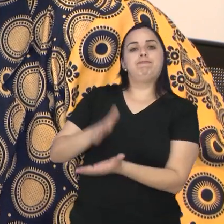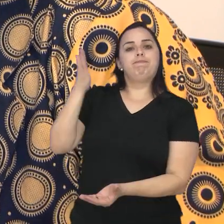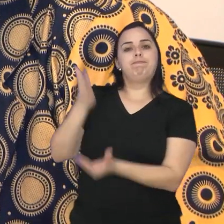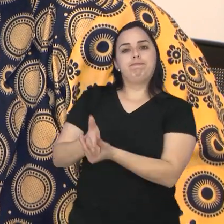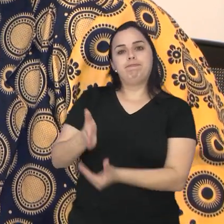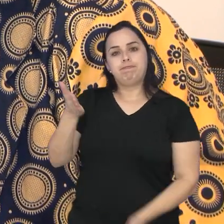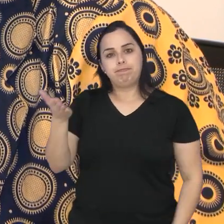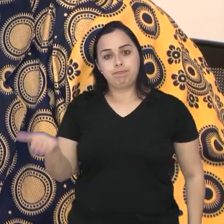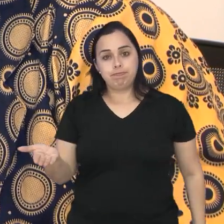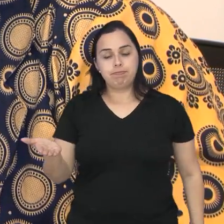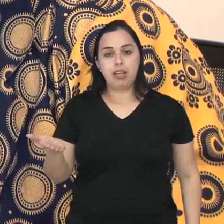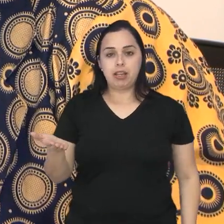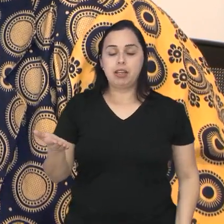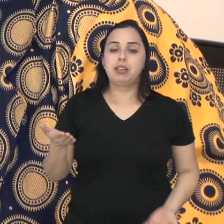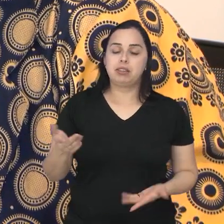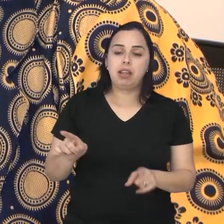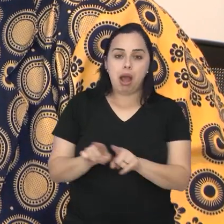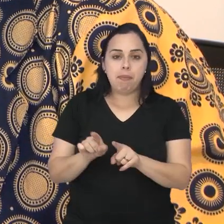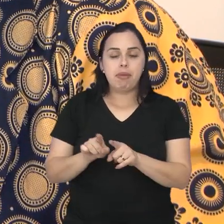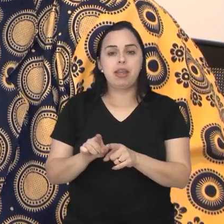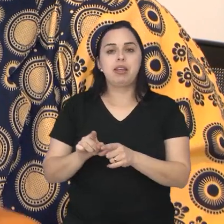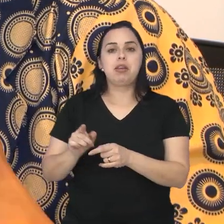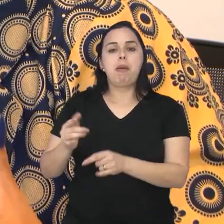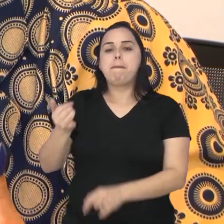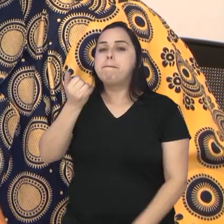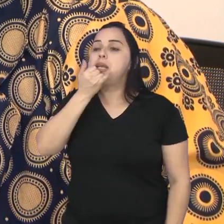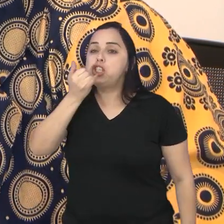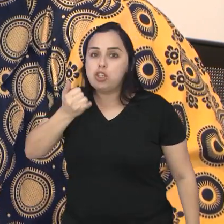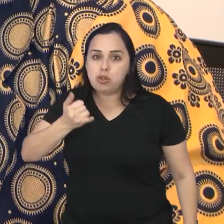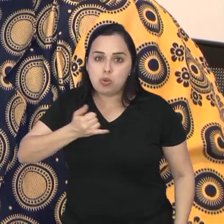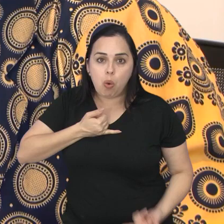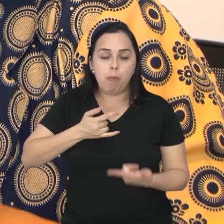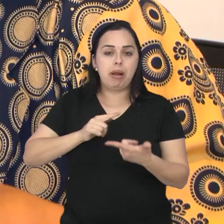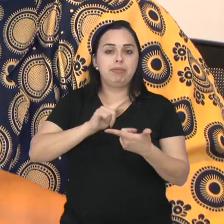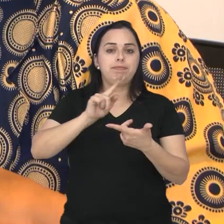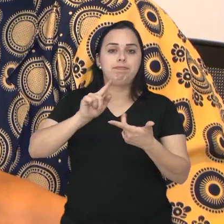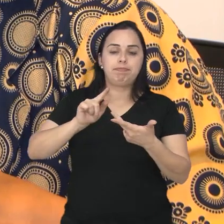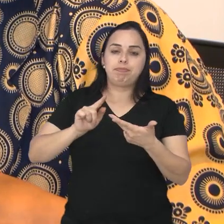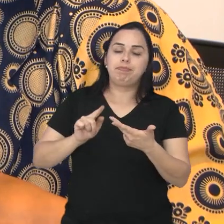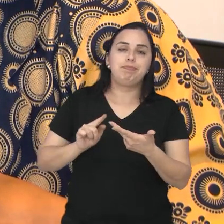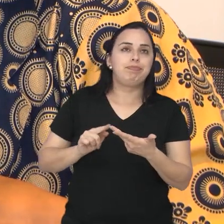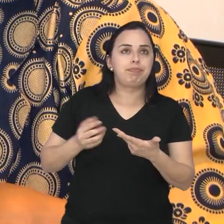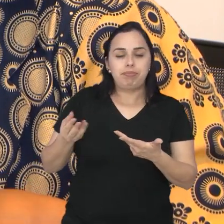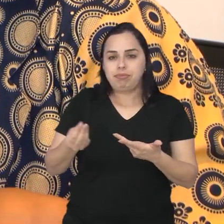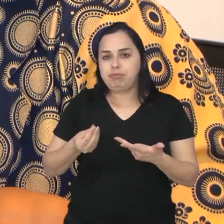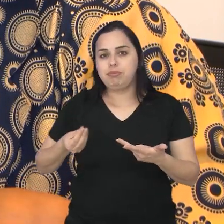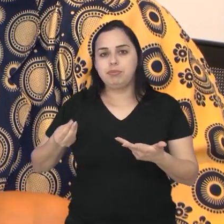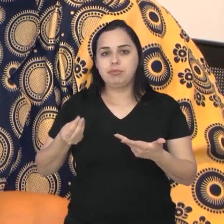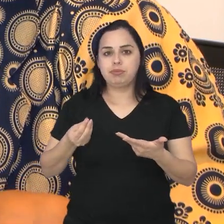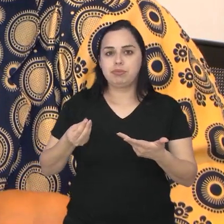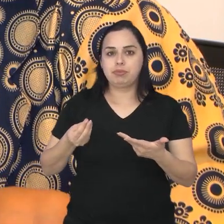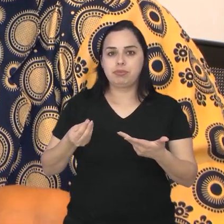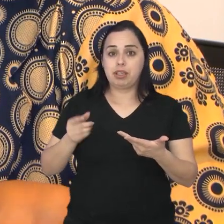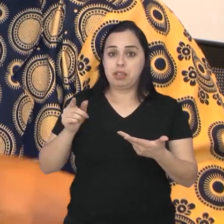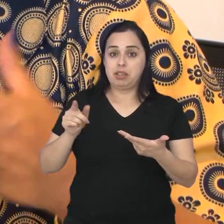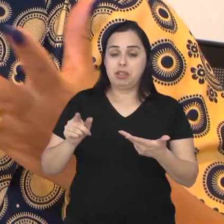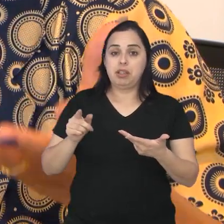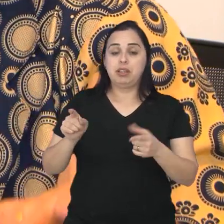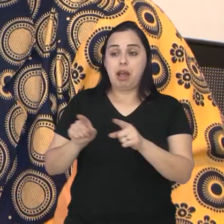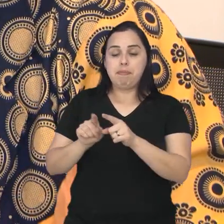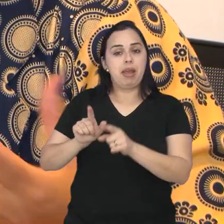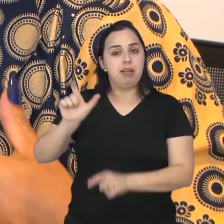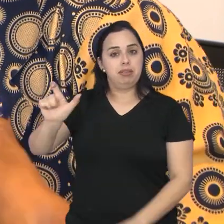pedir uma indenização uma reparação posso pedir também aí uma um